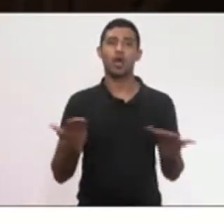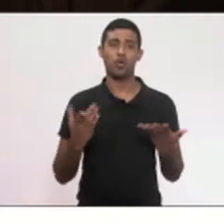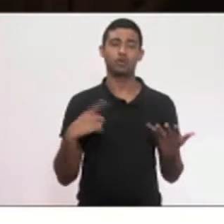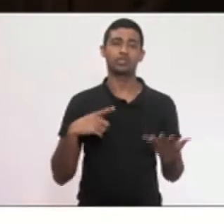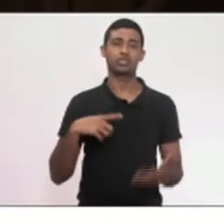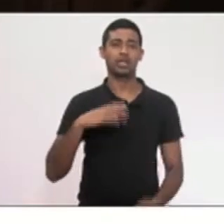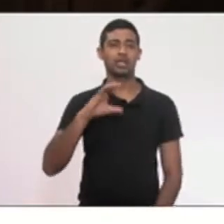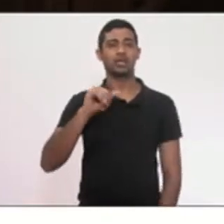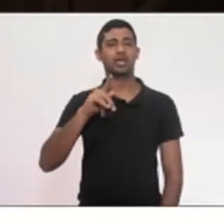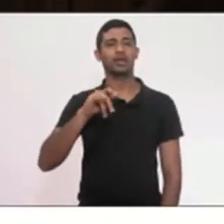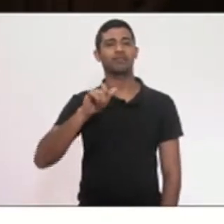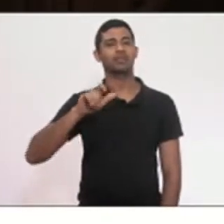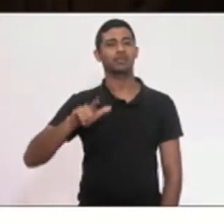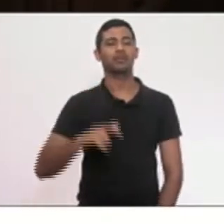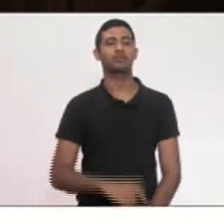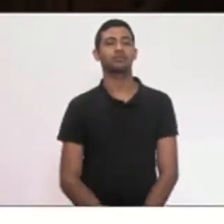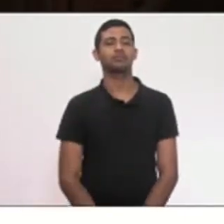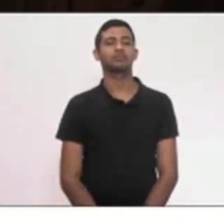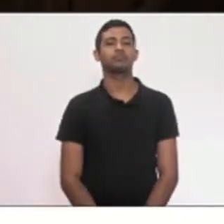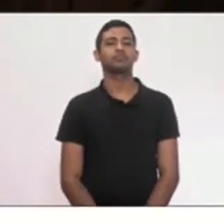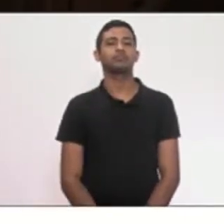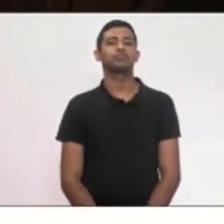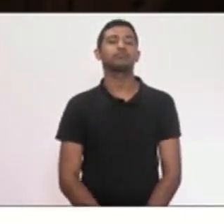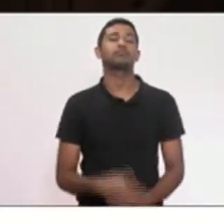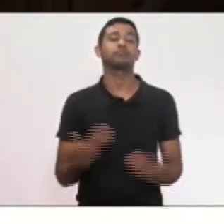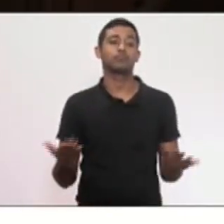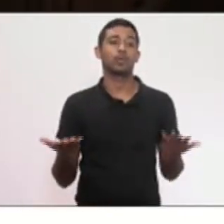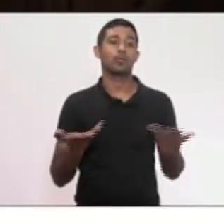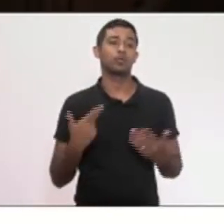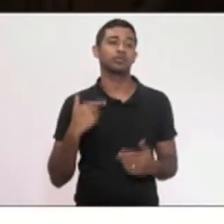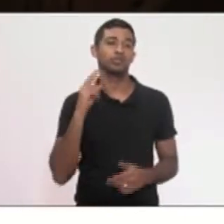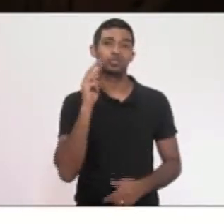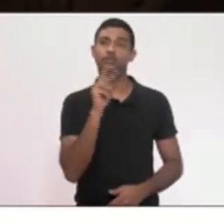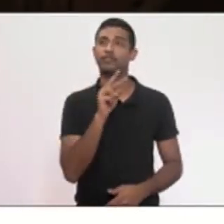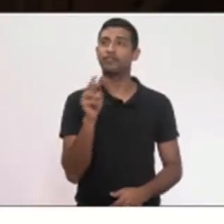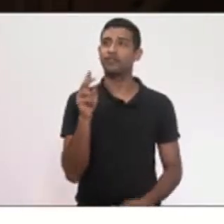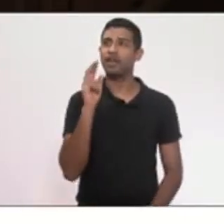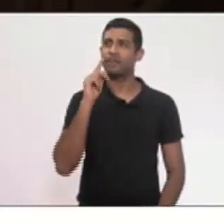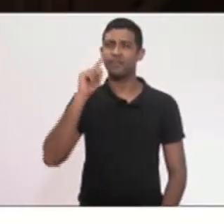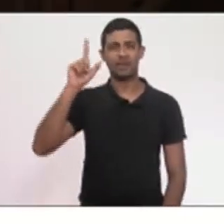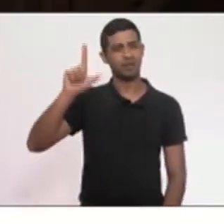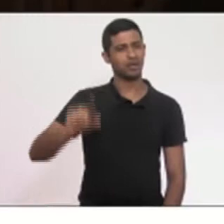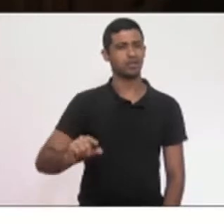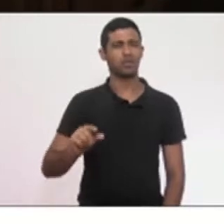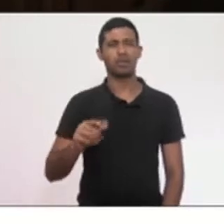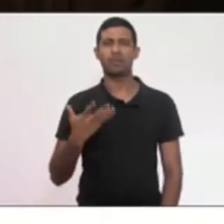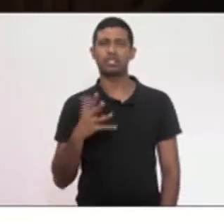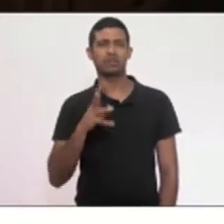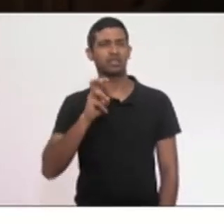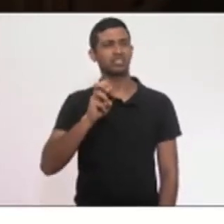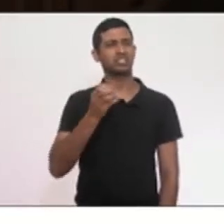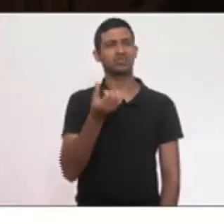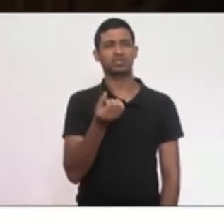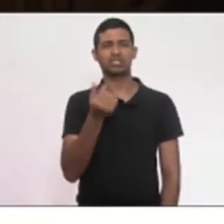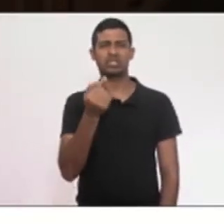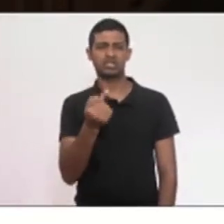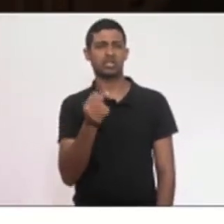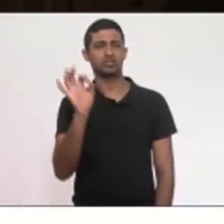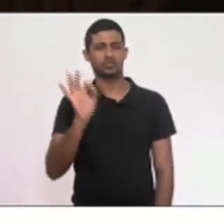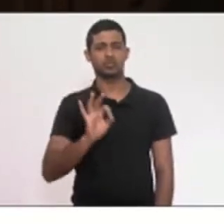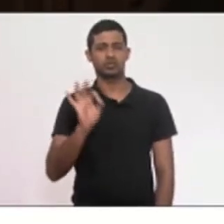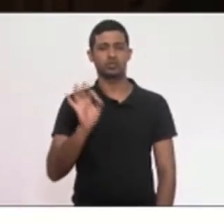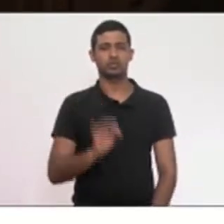aí, diante da perspectiva de um crescimento menor, um crescimento na faixa de 5%, 6%,